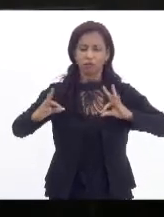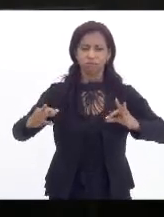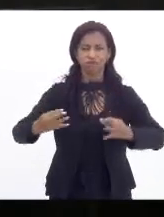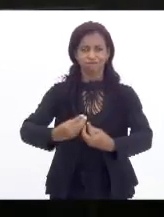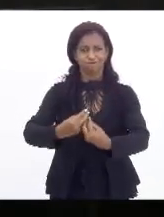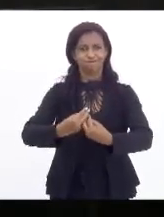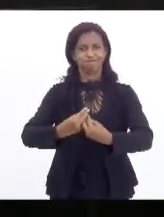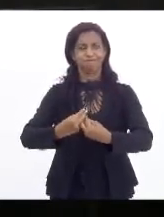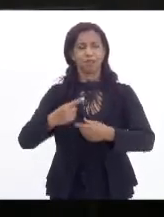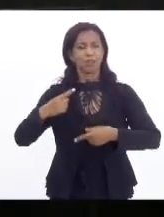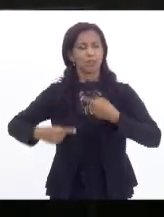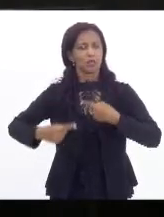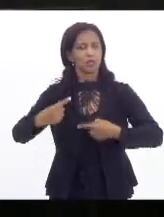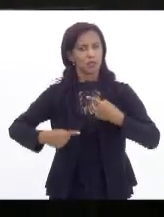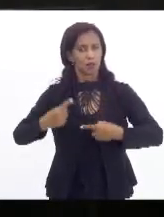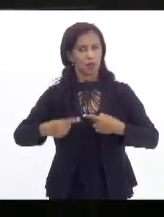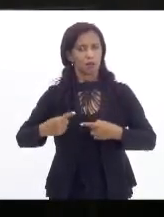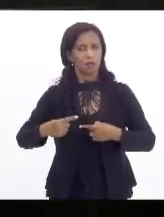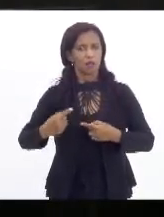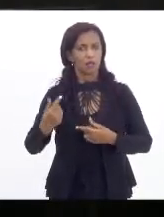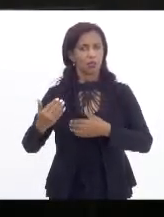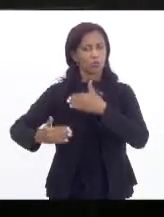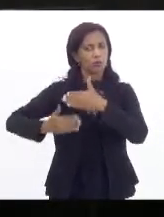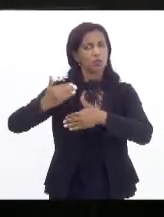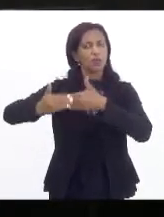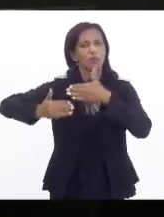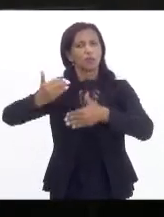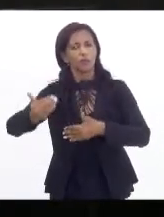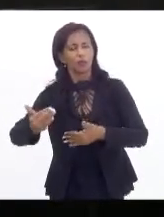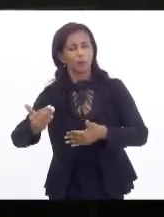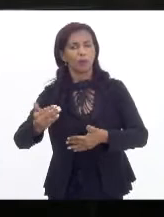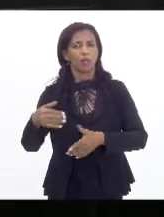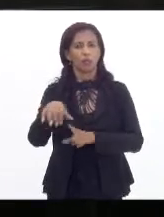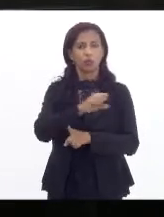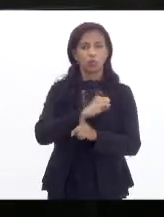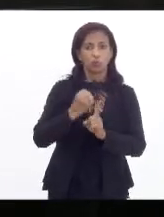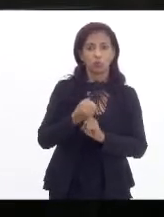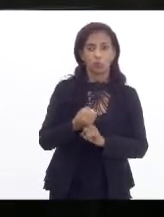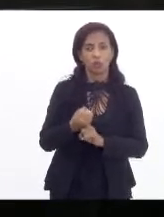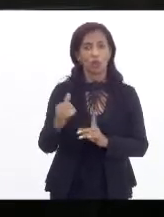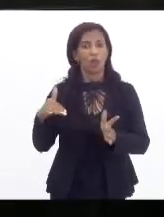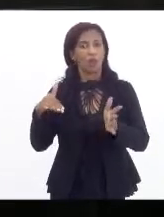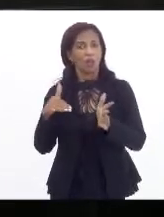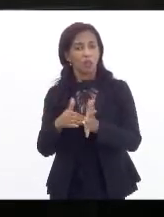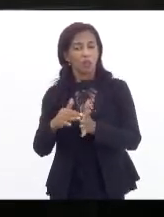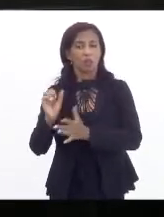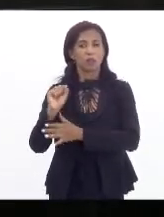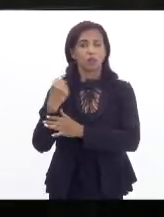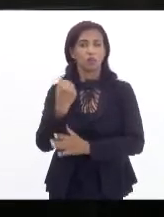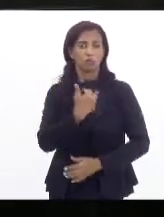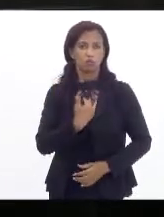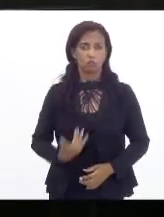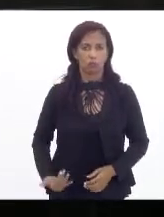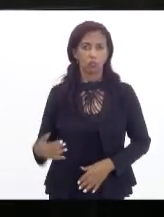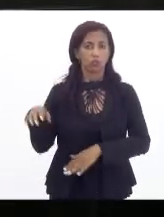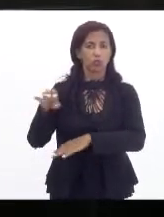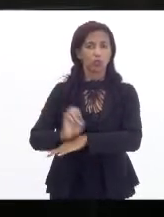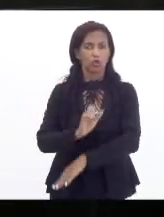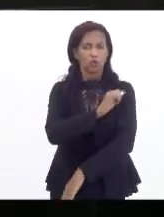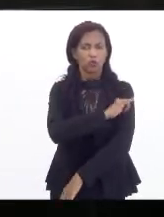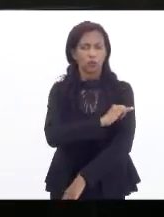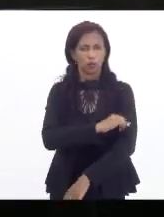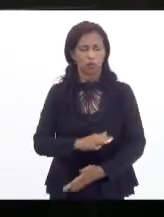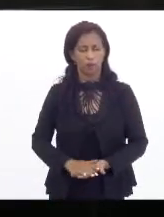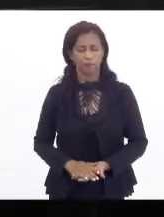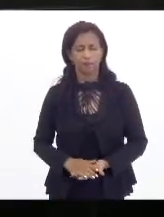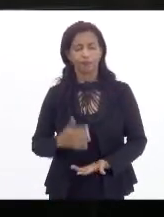para debater os aspectos de desenvolvimento, os aspectos sociais e até os aspectos de segurança pública no Estado do Rio de Janeiro. Eu